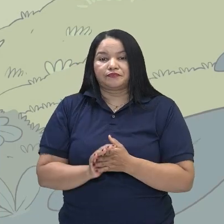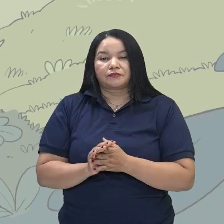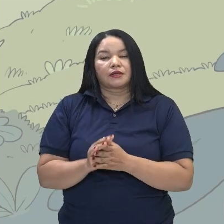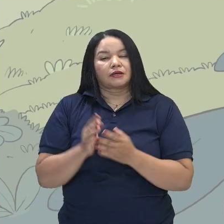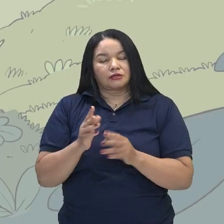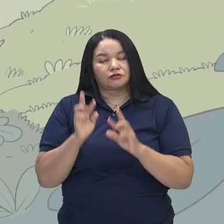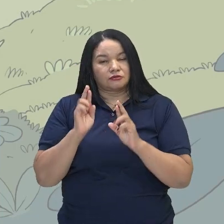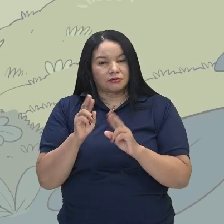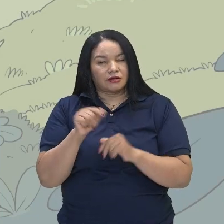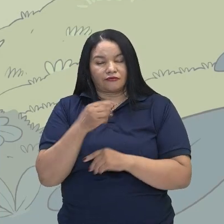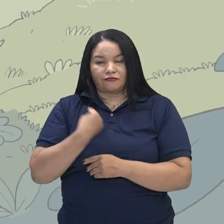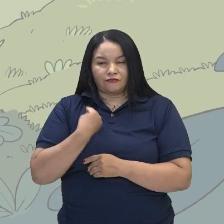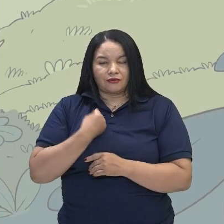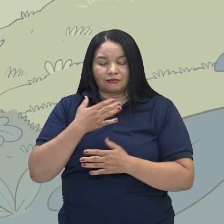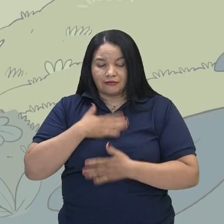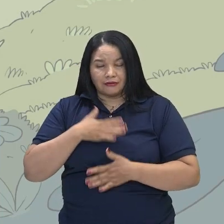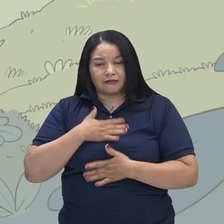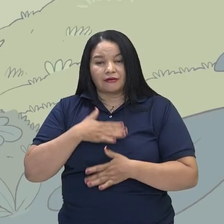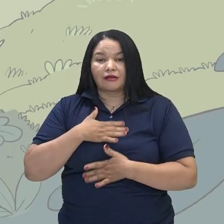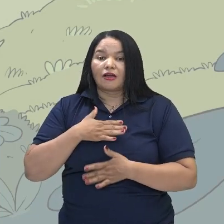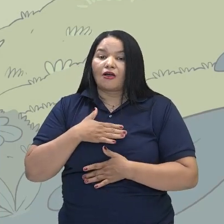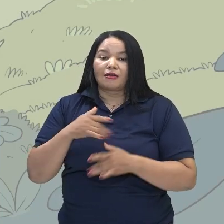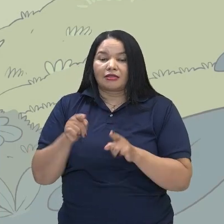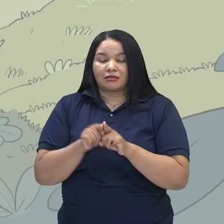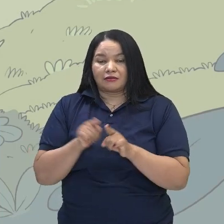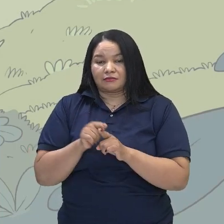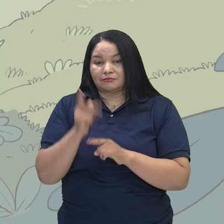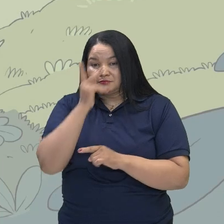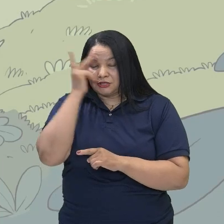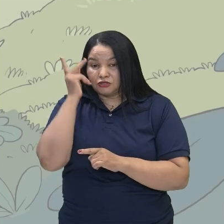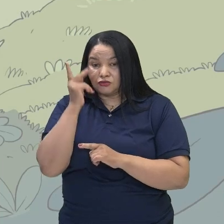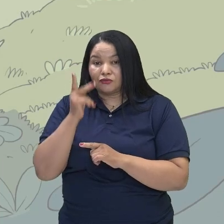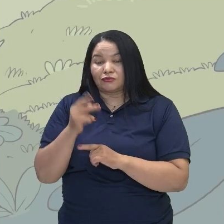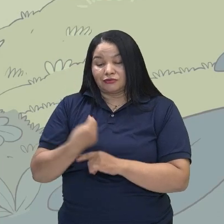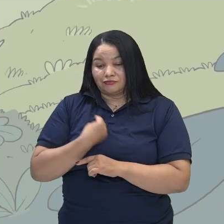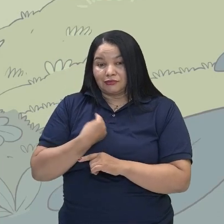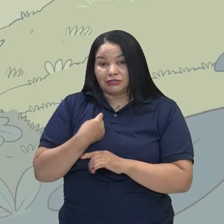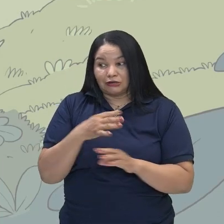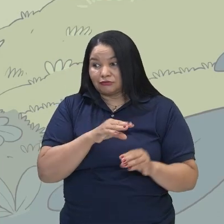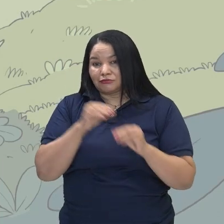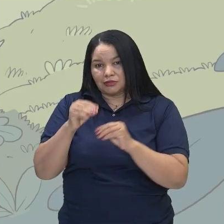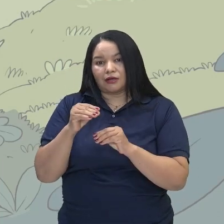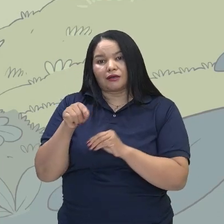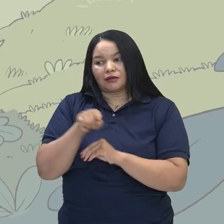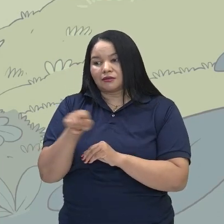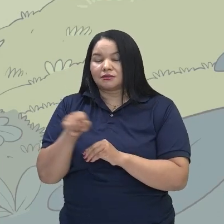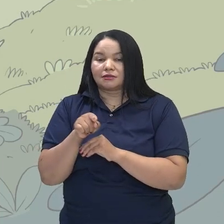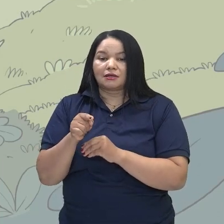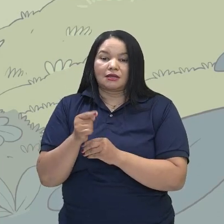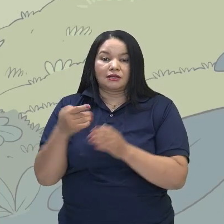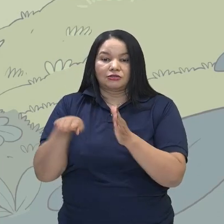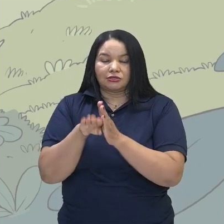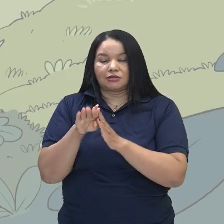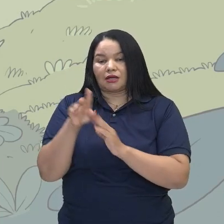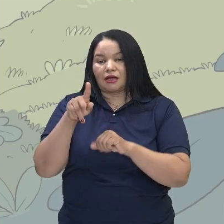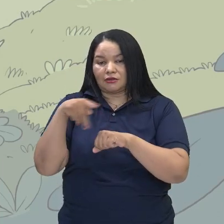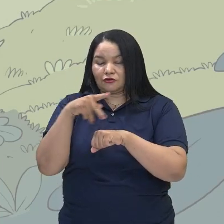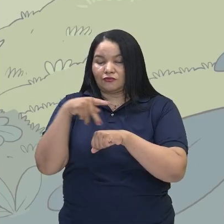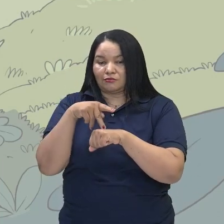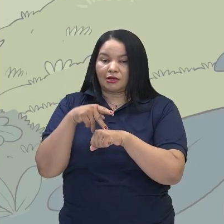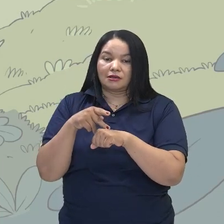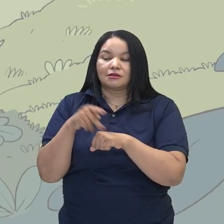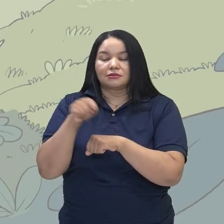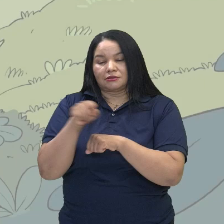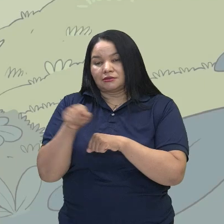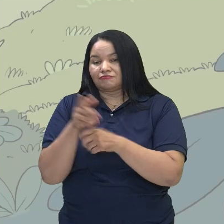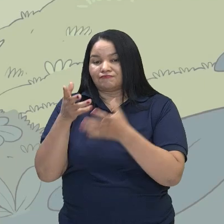vida seja sempre muito tranquila e que as pessoas que passam por isso sejam sempre bem aceitas em qualquer lugar que elas escolherem